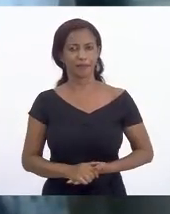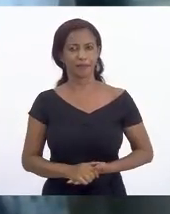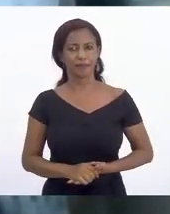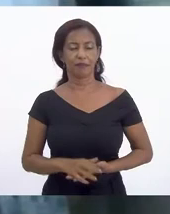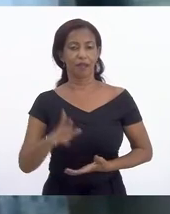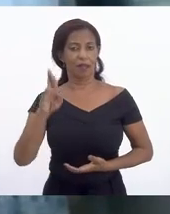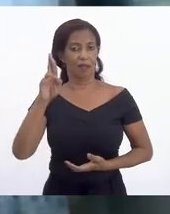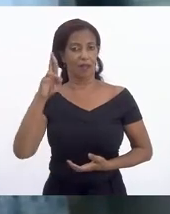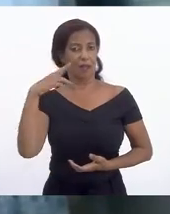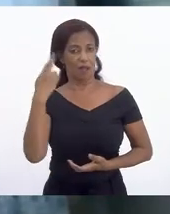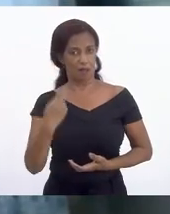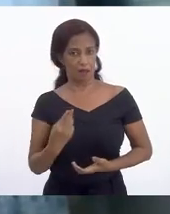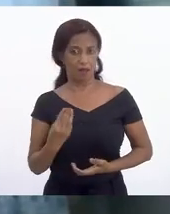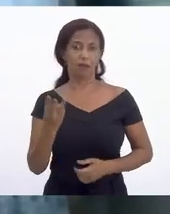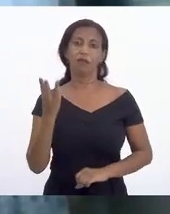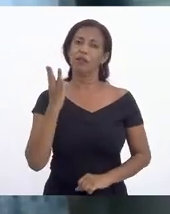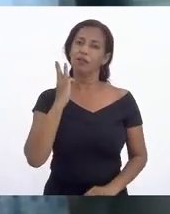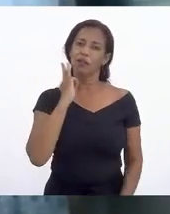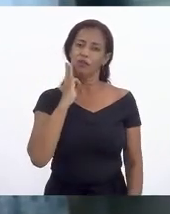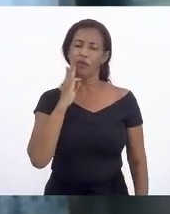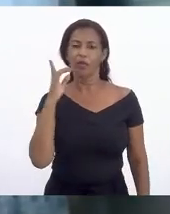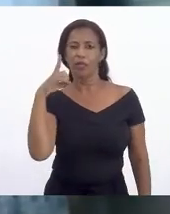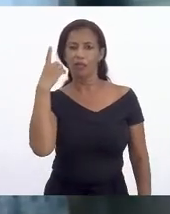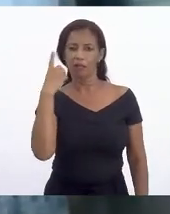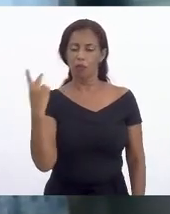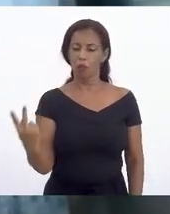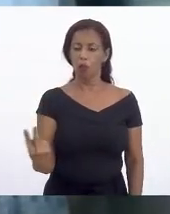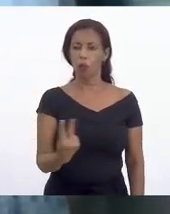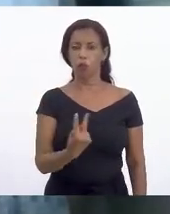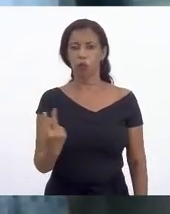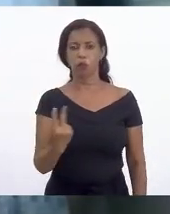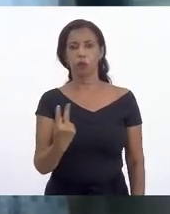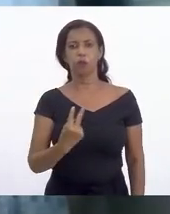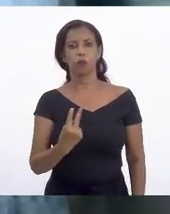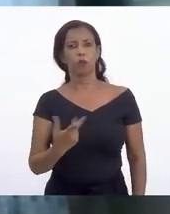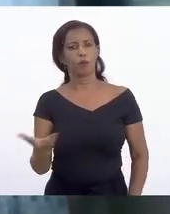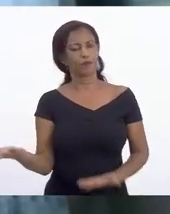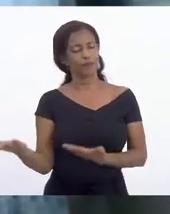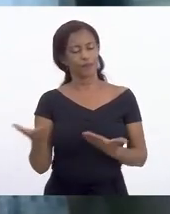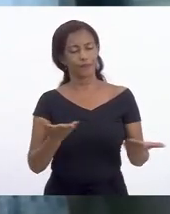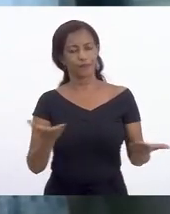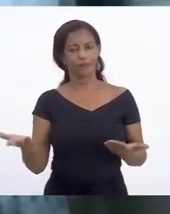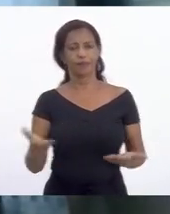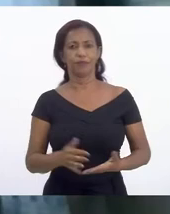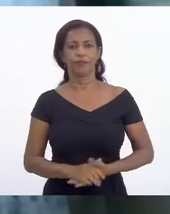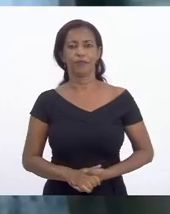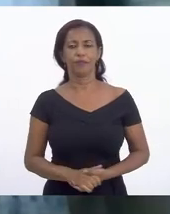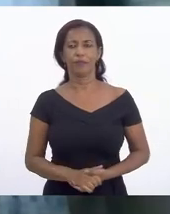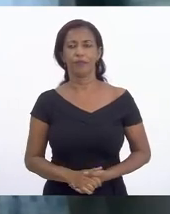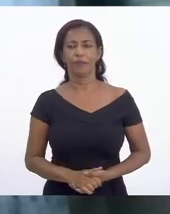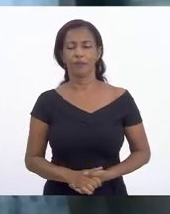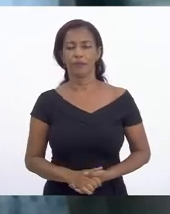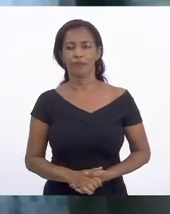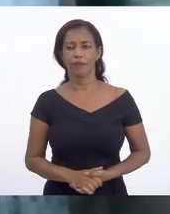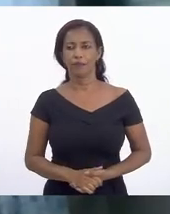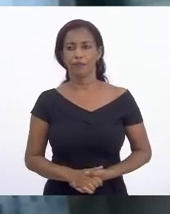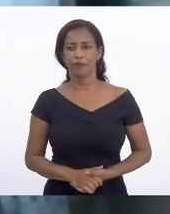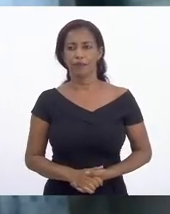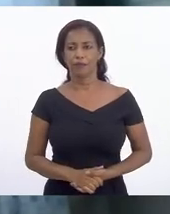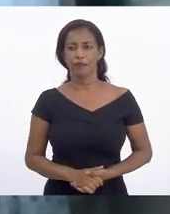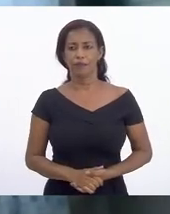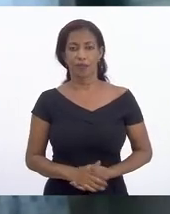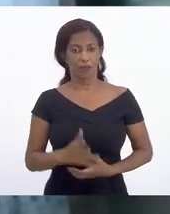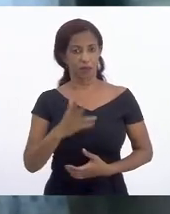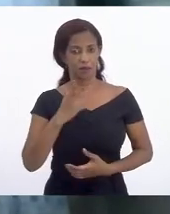a Renata e o Valdeque, deputados Renata Souza, Valdeque Carneiro,